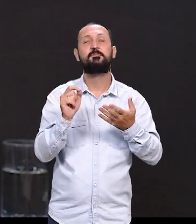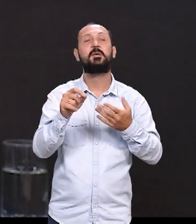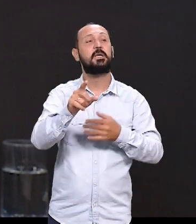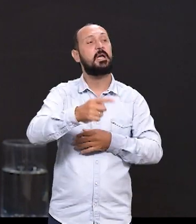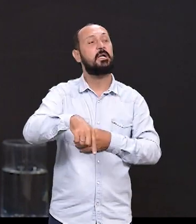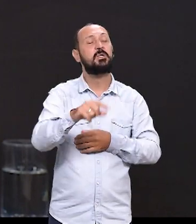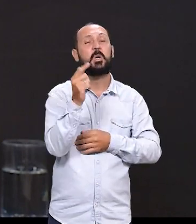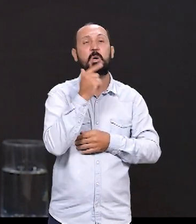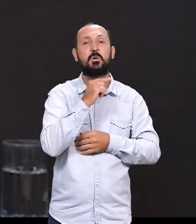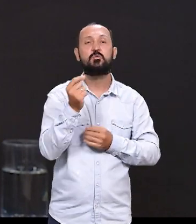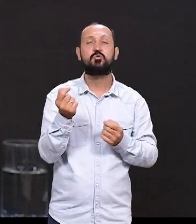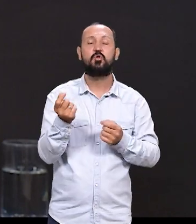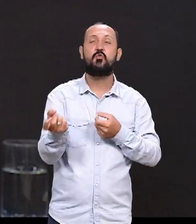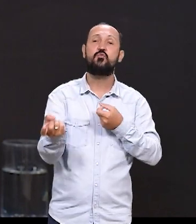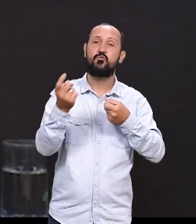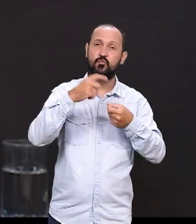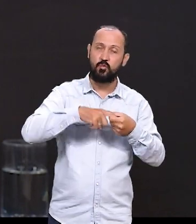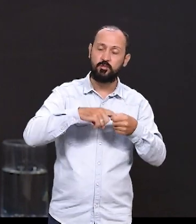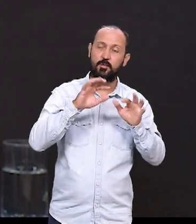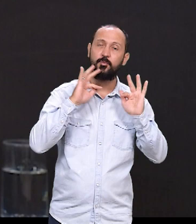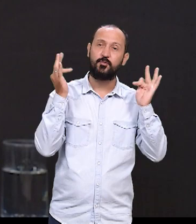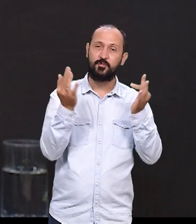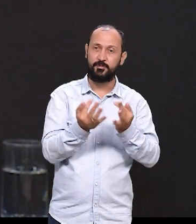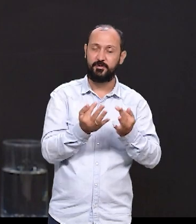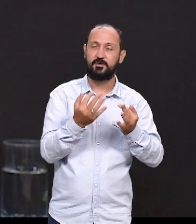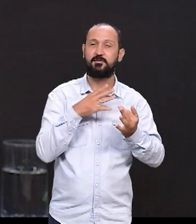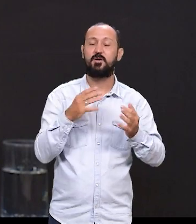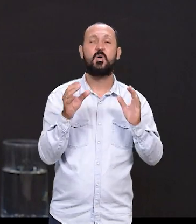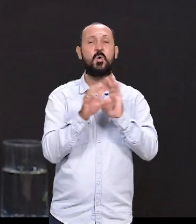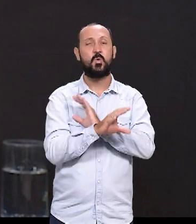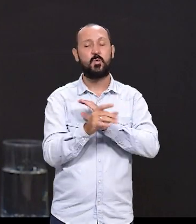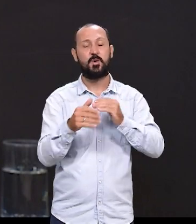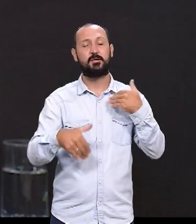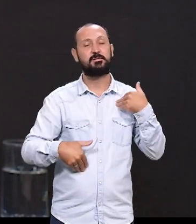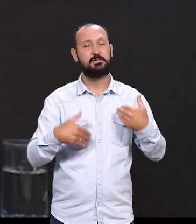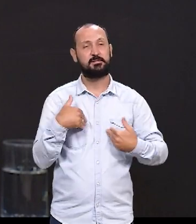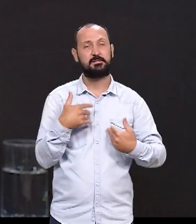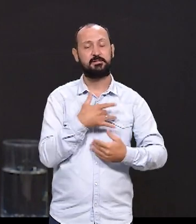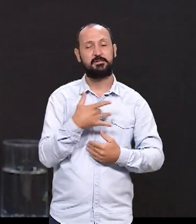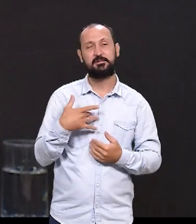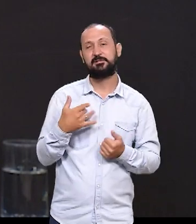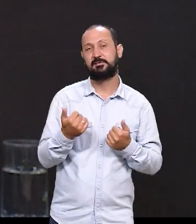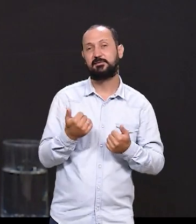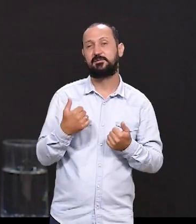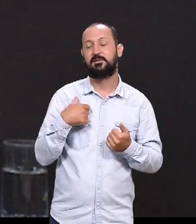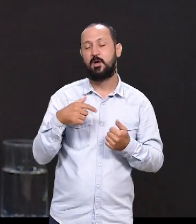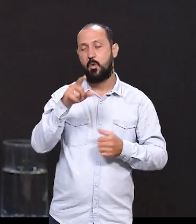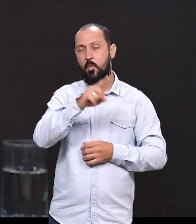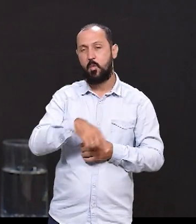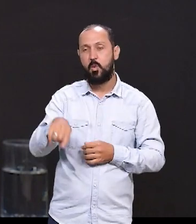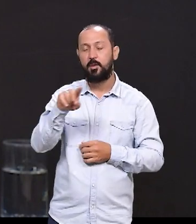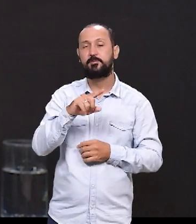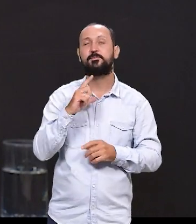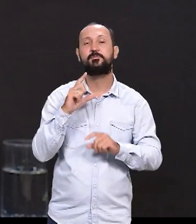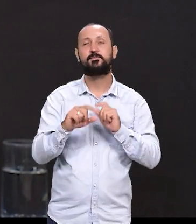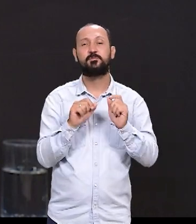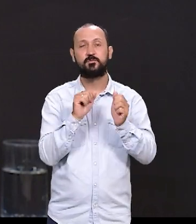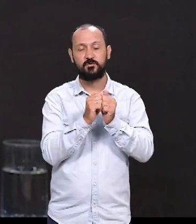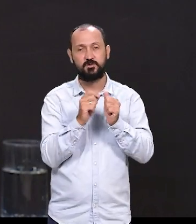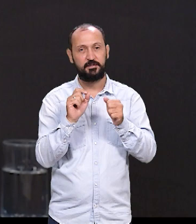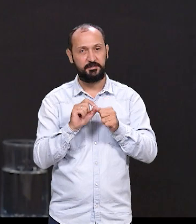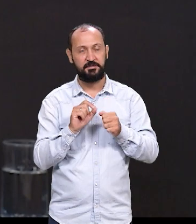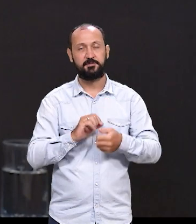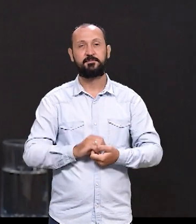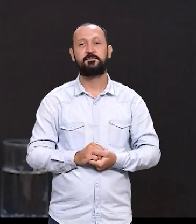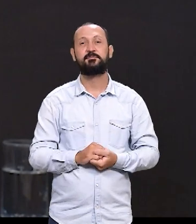adequada oncologic correta para que elas possem possam voltar para suas famílias é íntegros saudá e com um